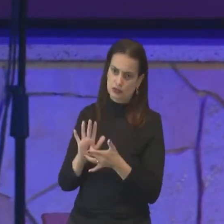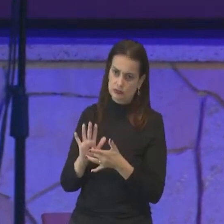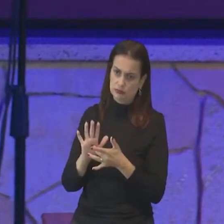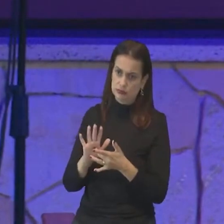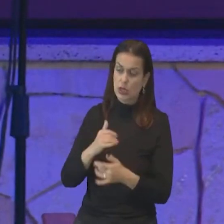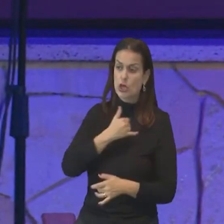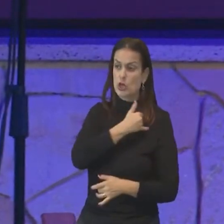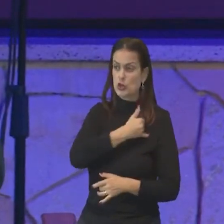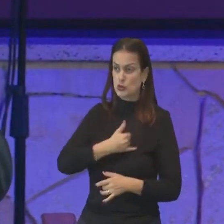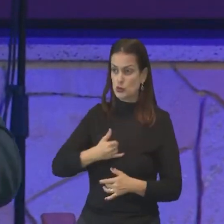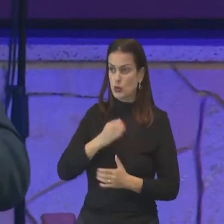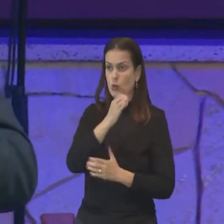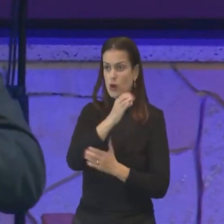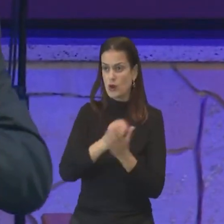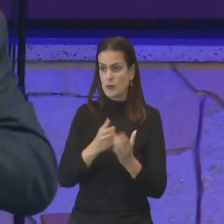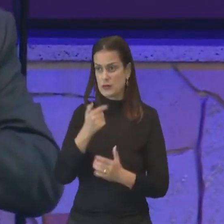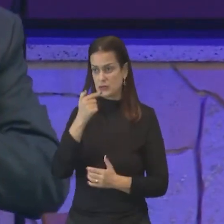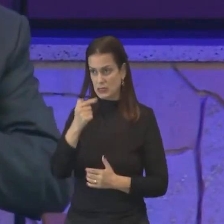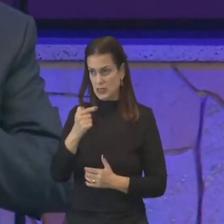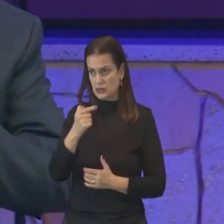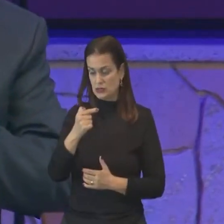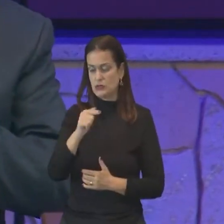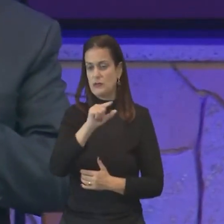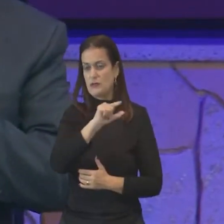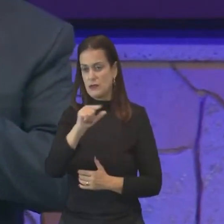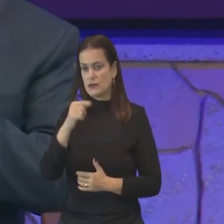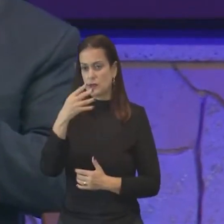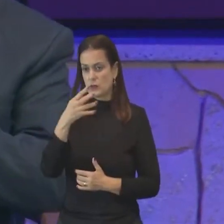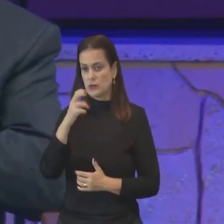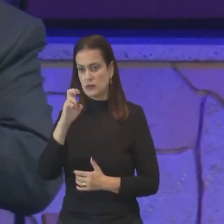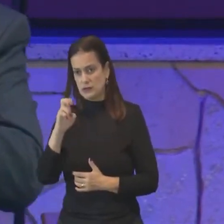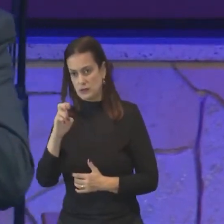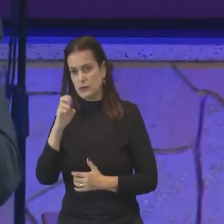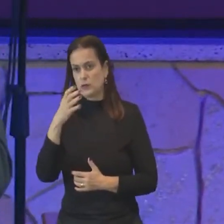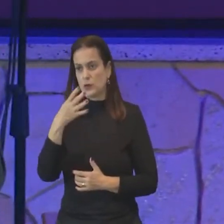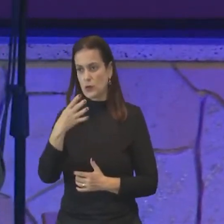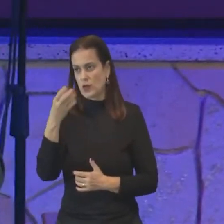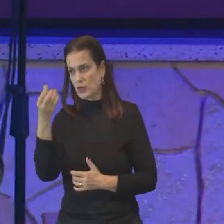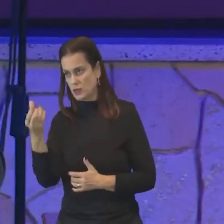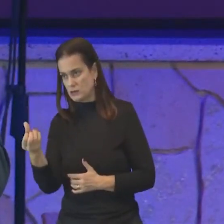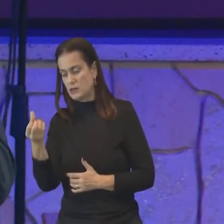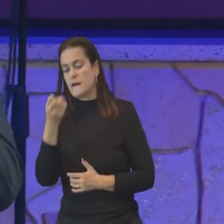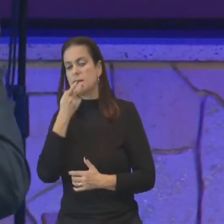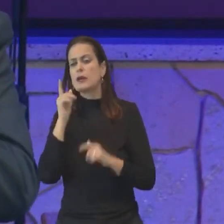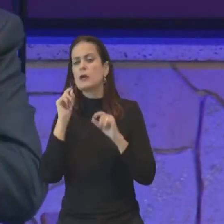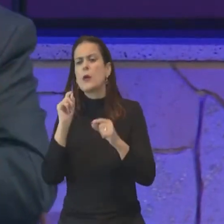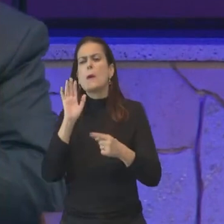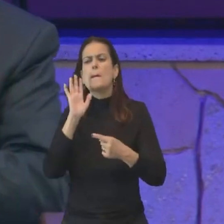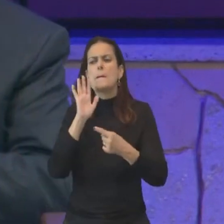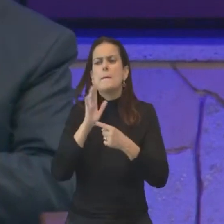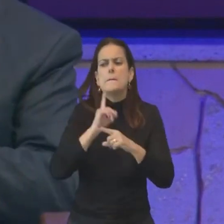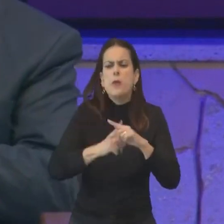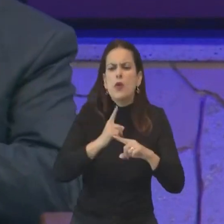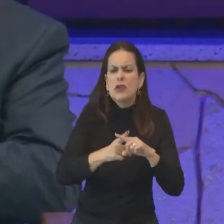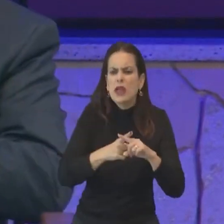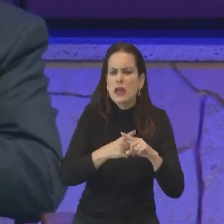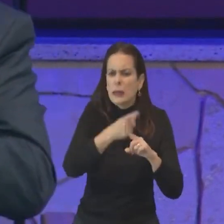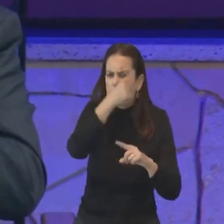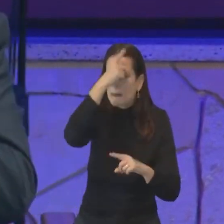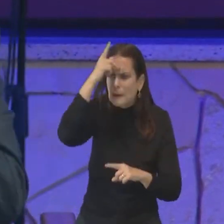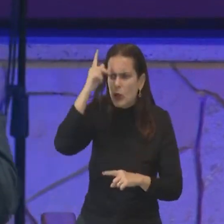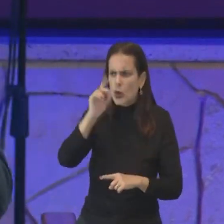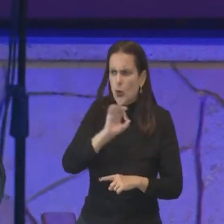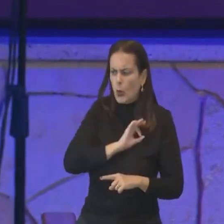João, aqui no capítulo 7, versos 45 e 46, nos mostra por que os guardas não